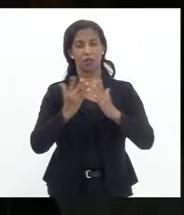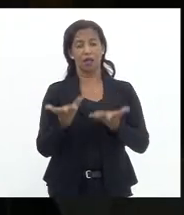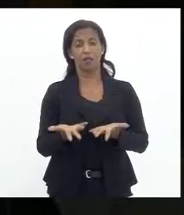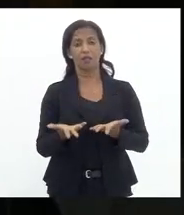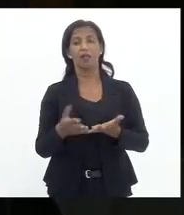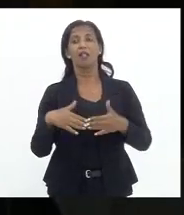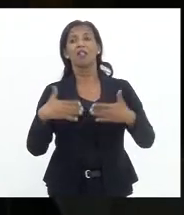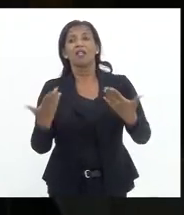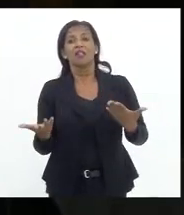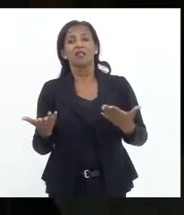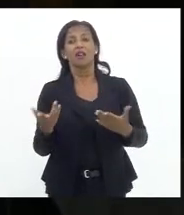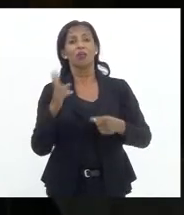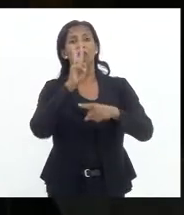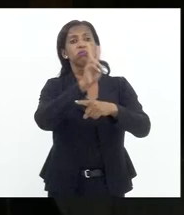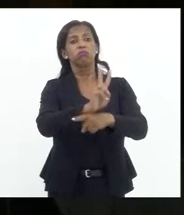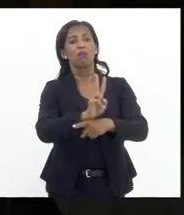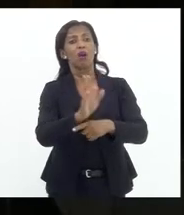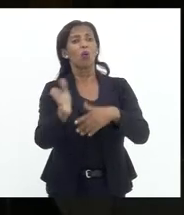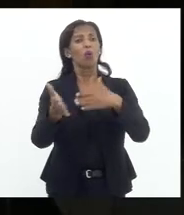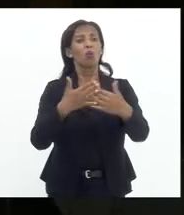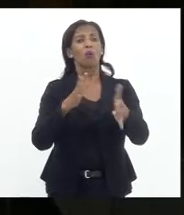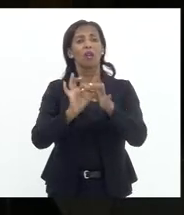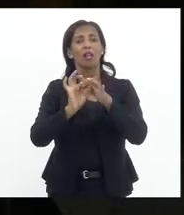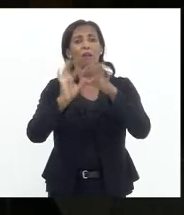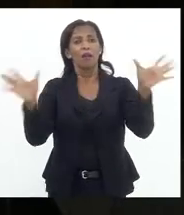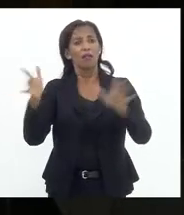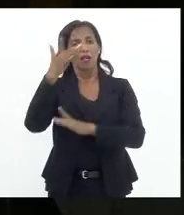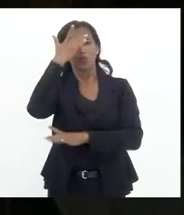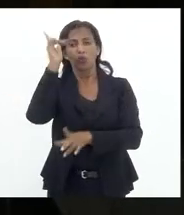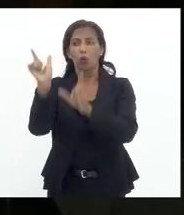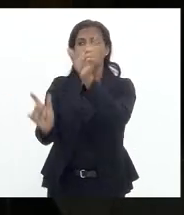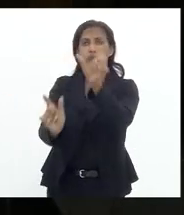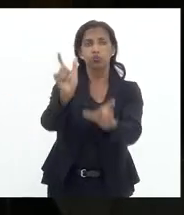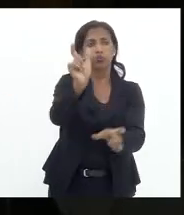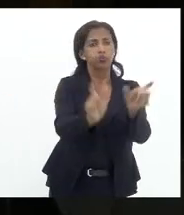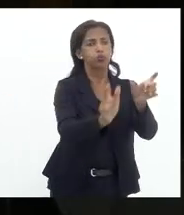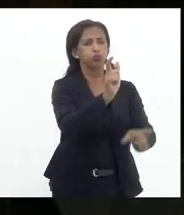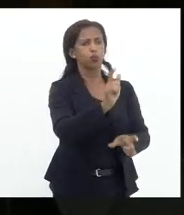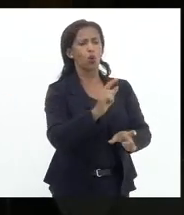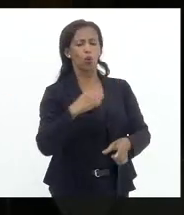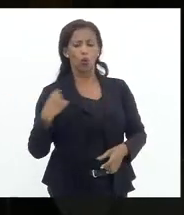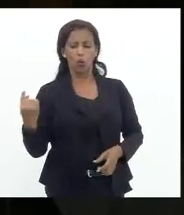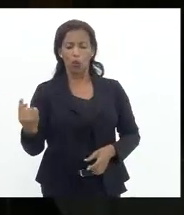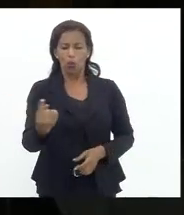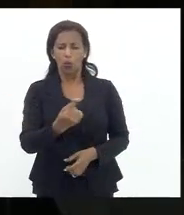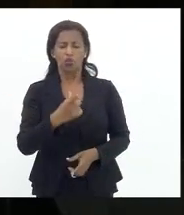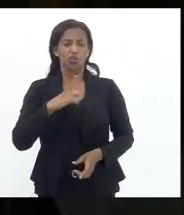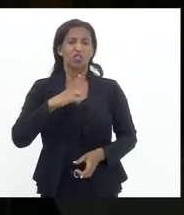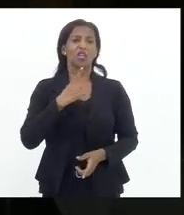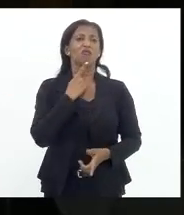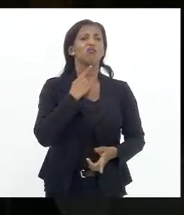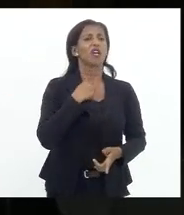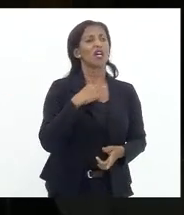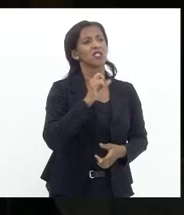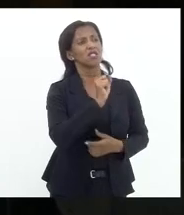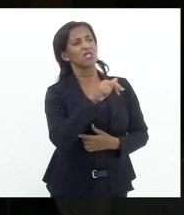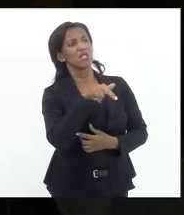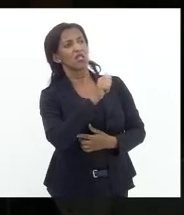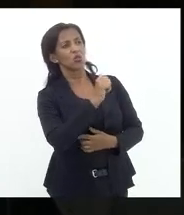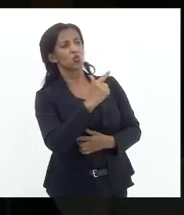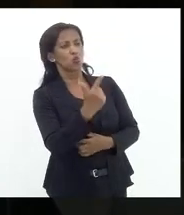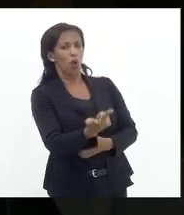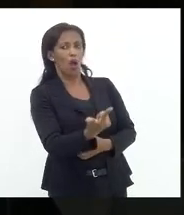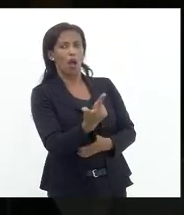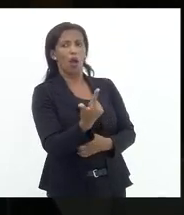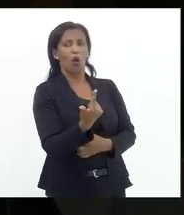defesa de quem quer que seja, da liberdade de qualquer indivíduo, os que têm desejo sexual com